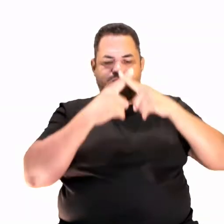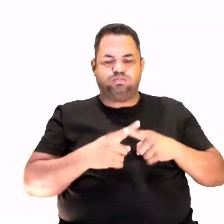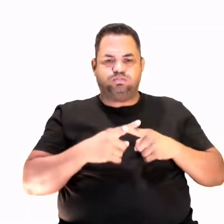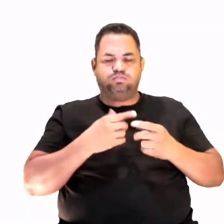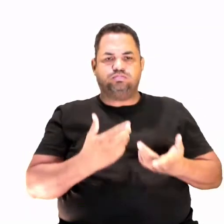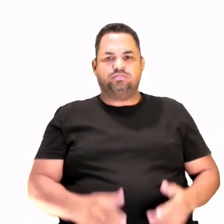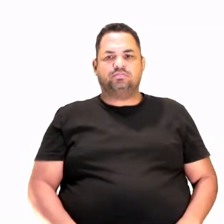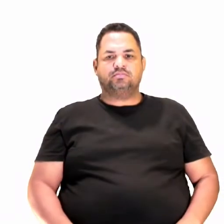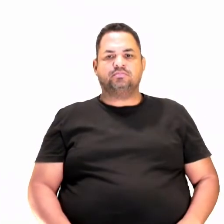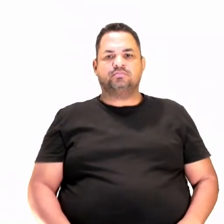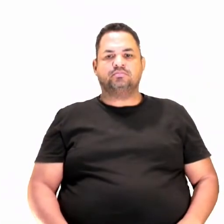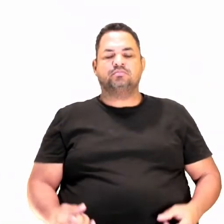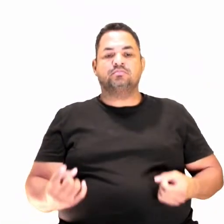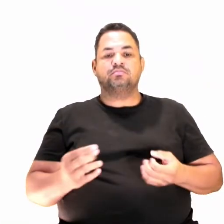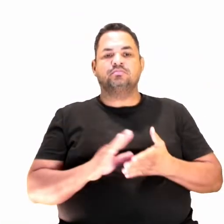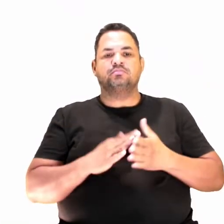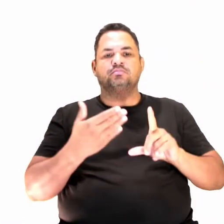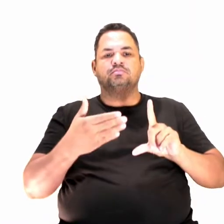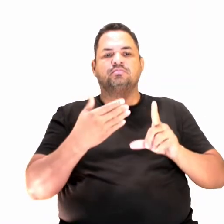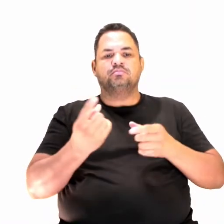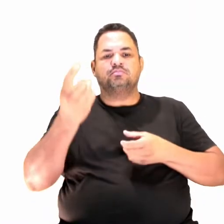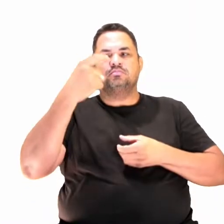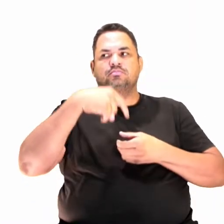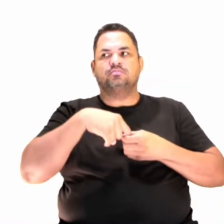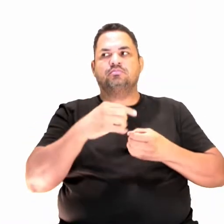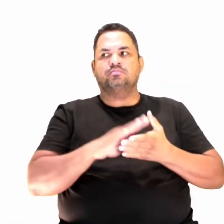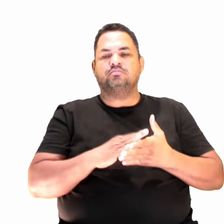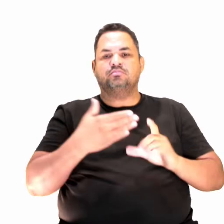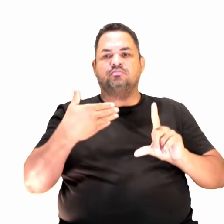lá no slide, você pode notar